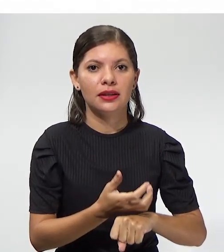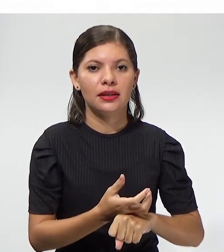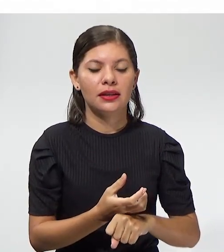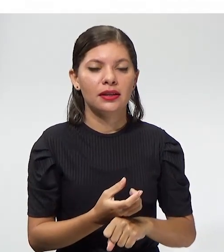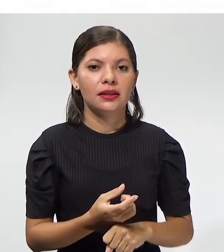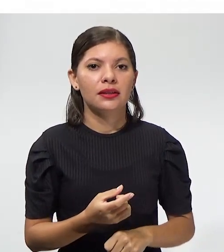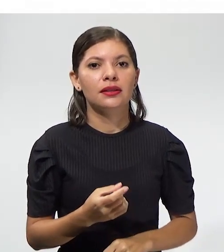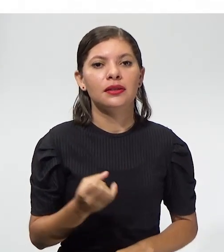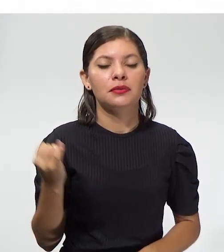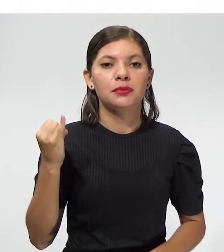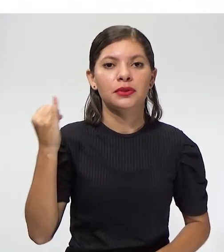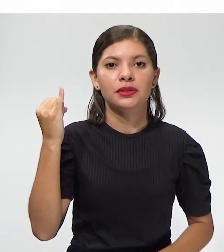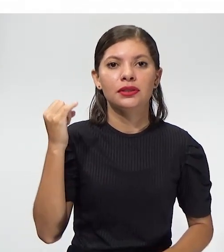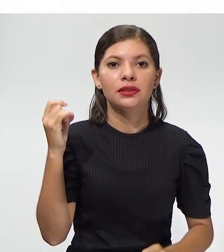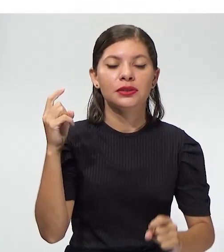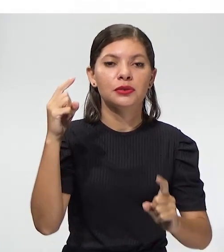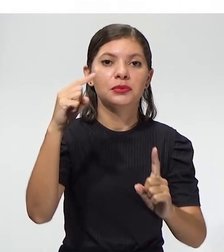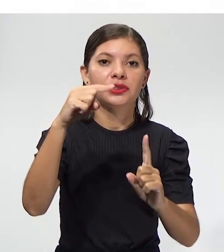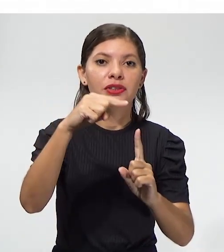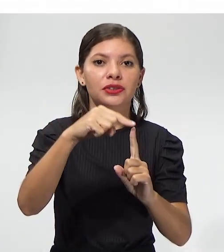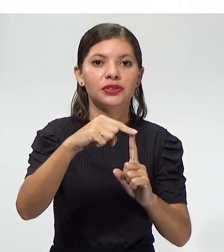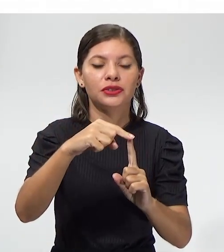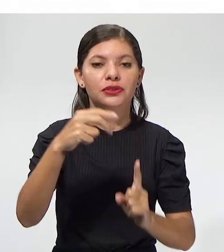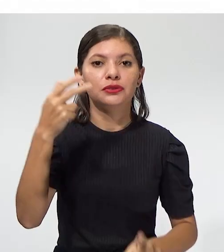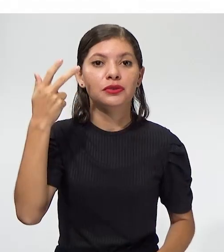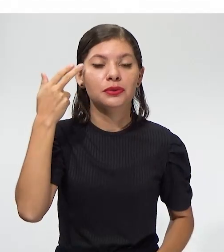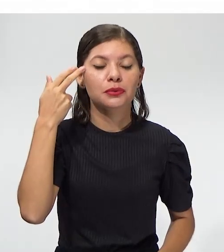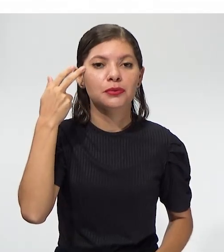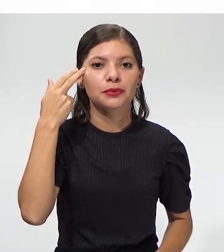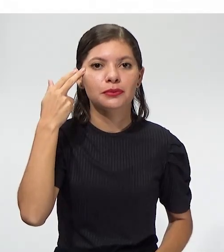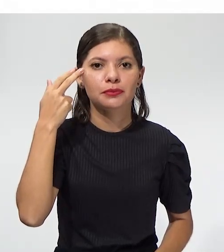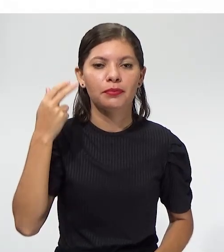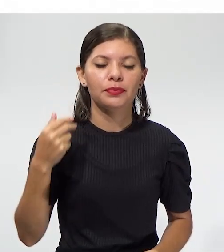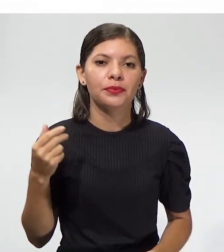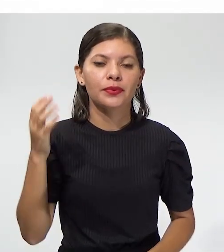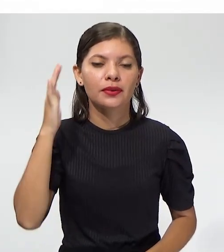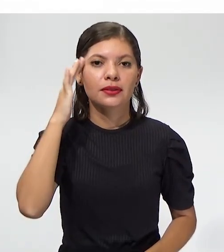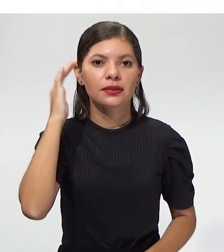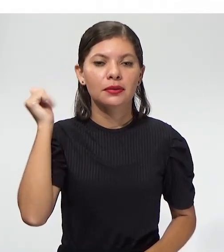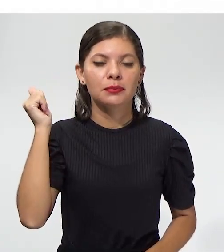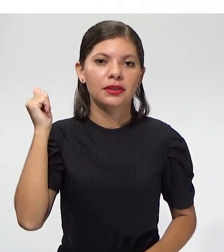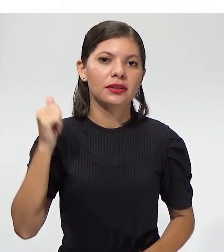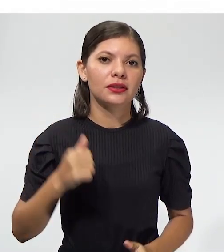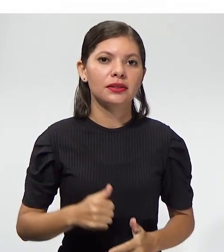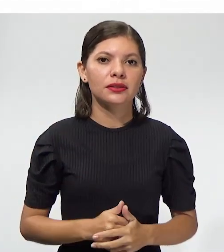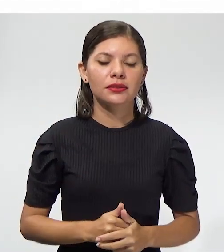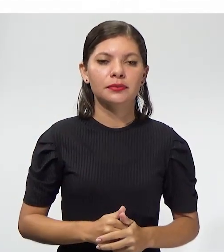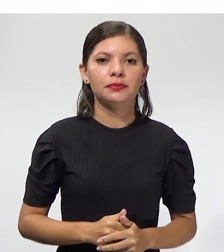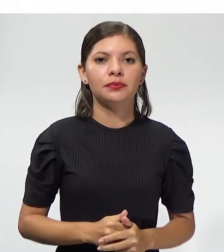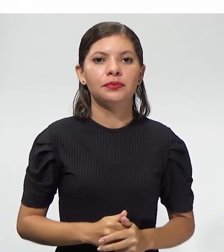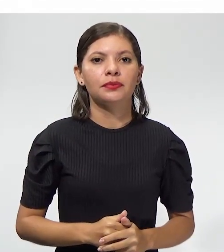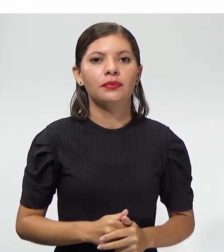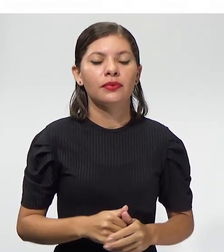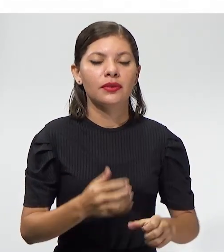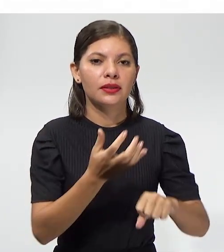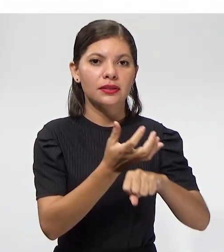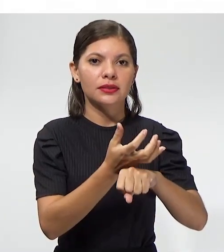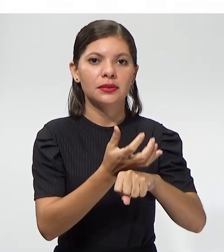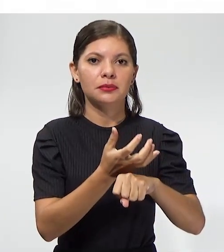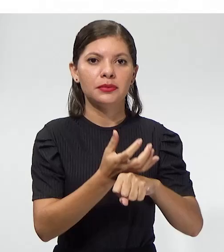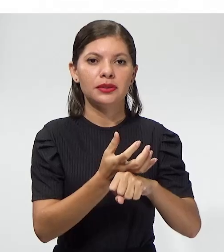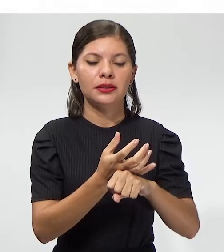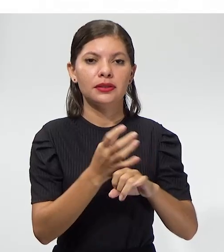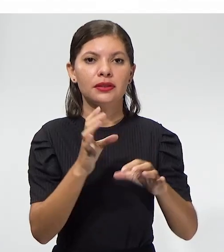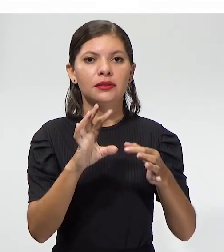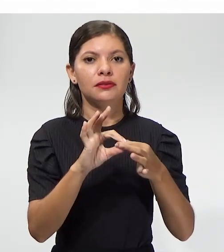comum. E quando a gente fala aqui de saberes disciplinares, o saber disciplinar, ele envolve a